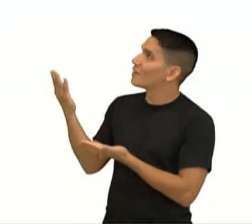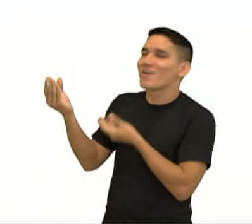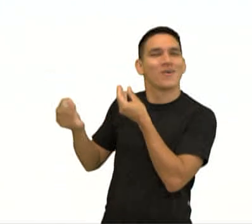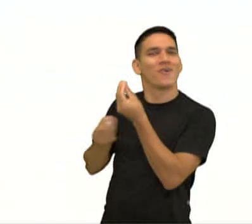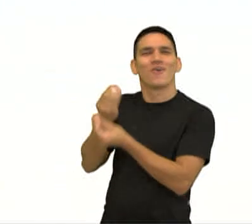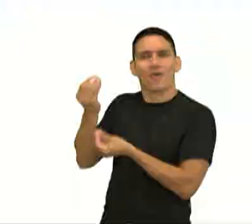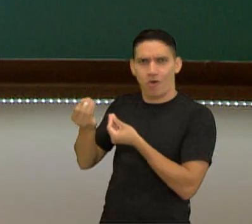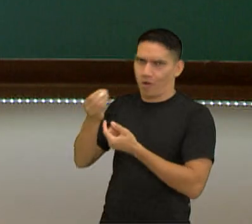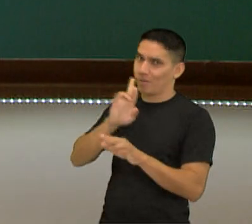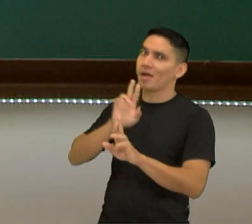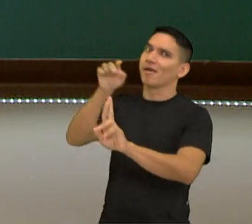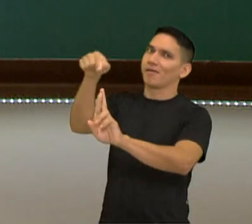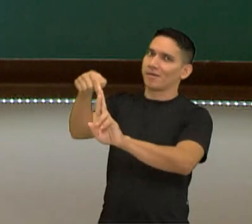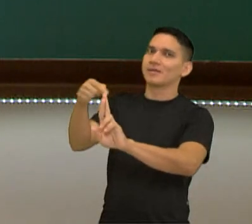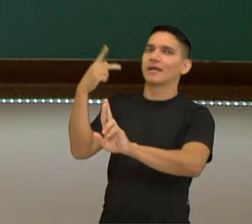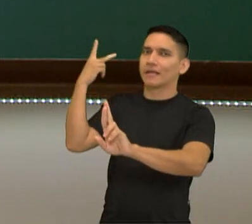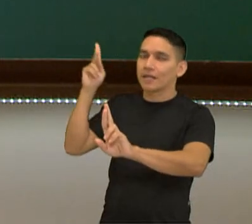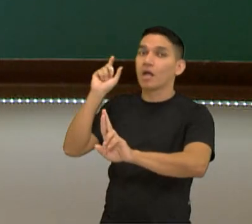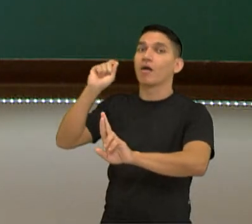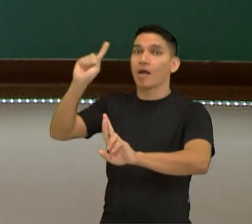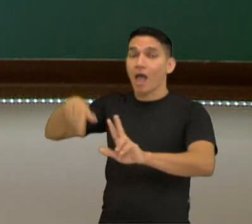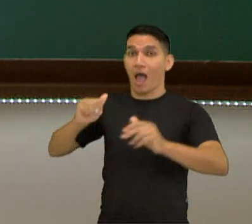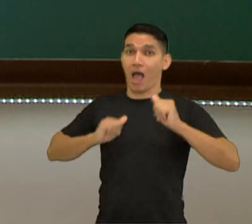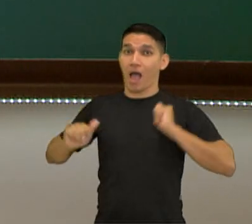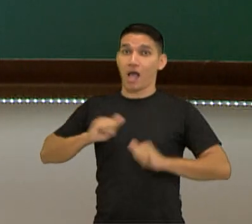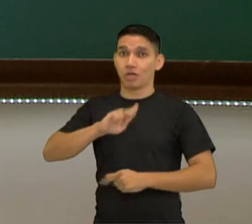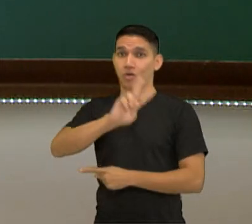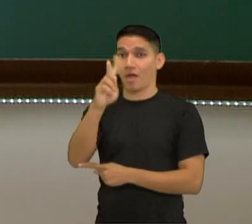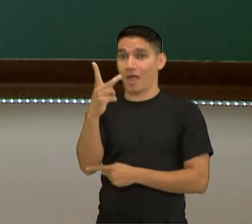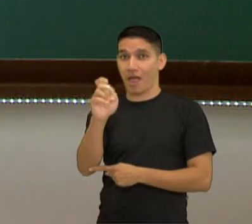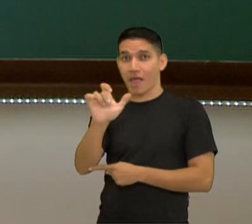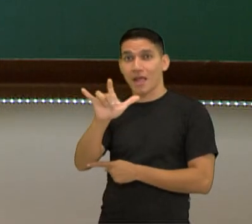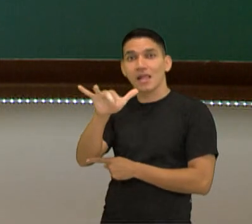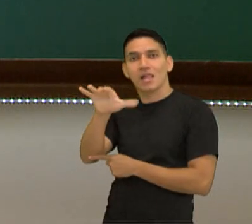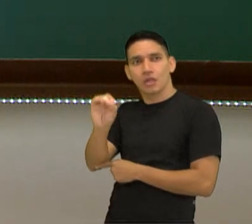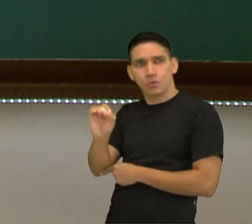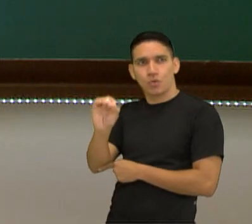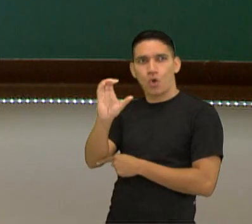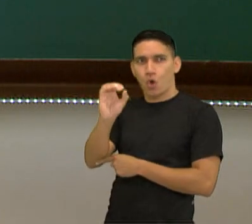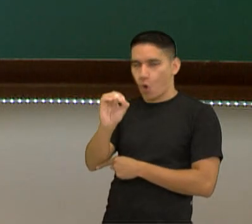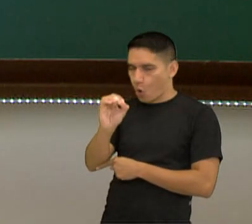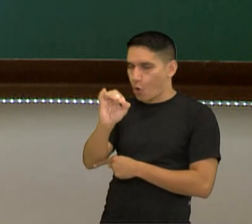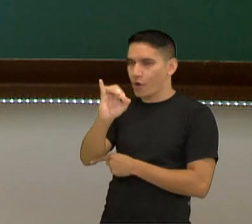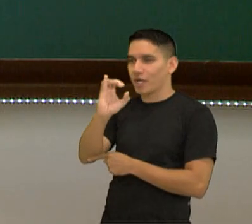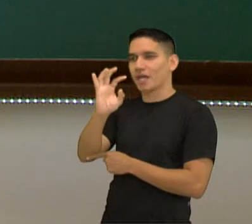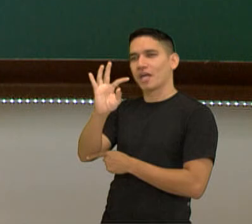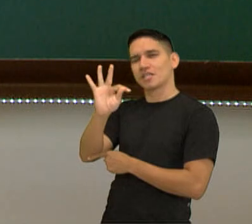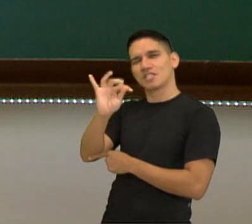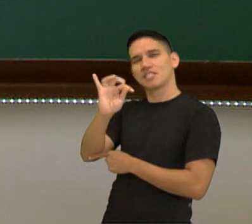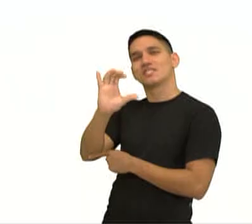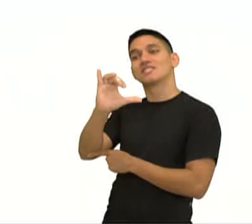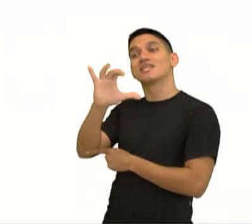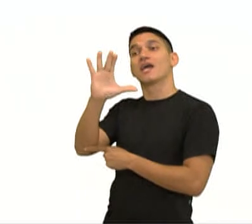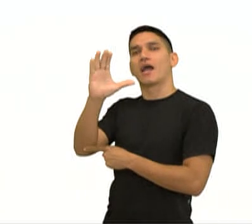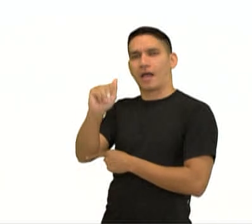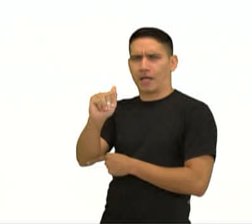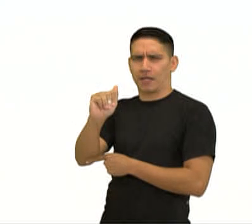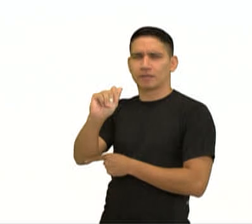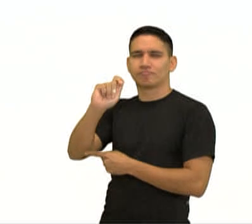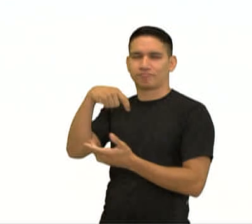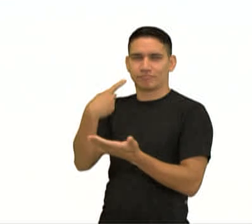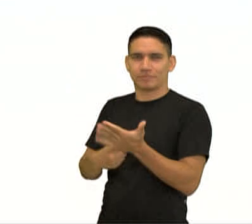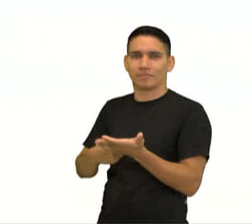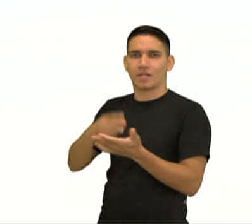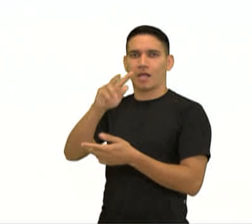como referência um artista chamado Hélio Oiticica. O Hélio Oiticica foi um artista